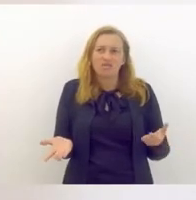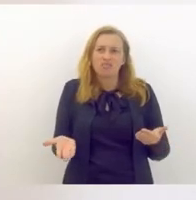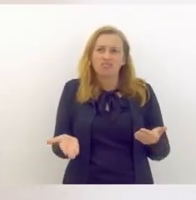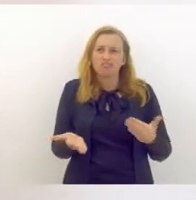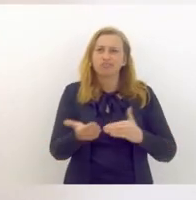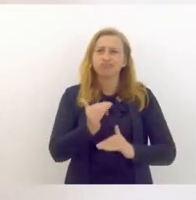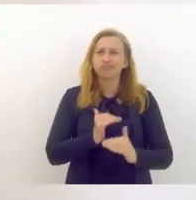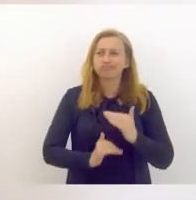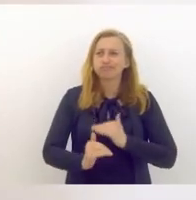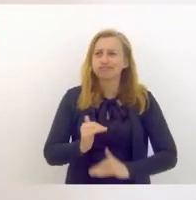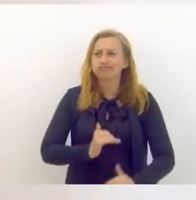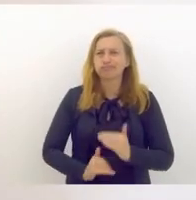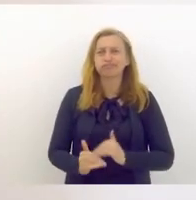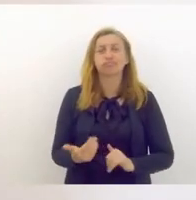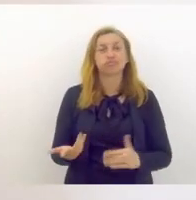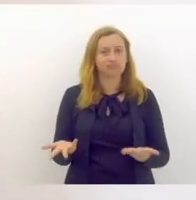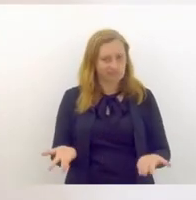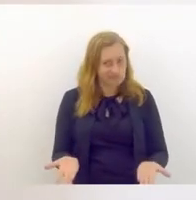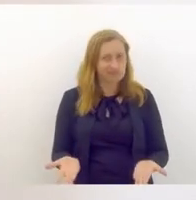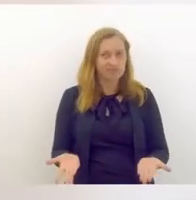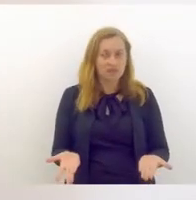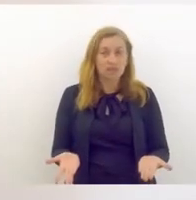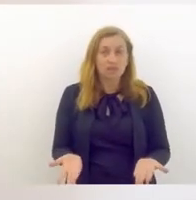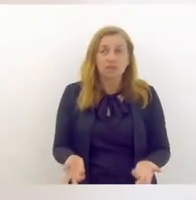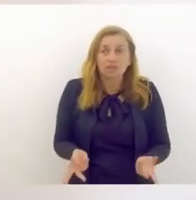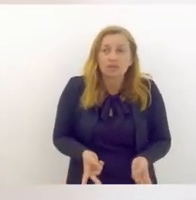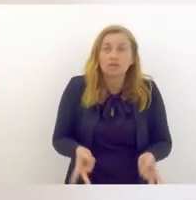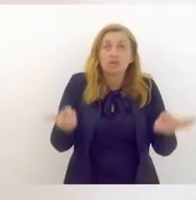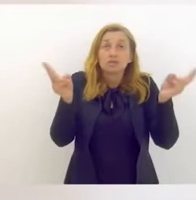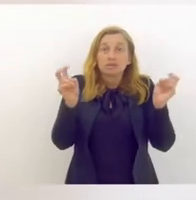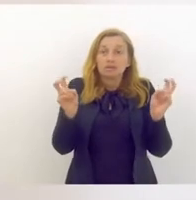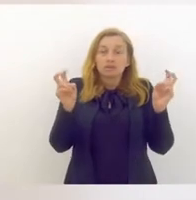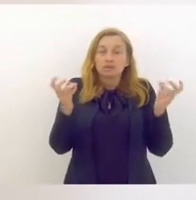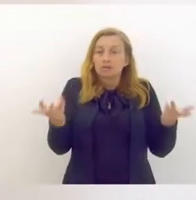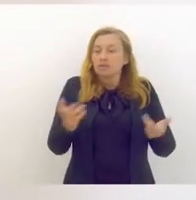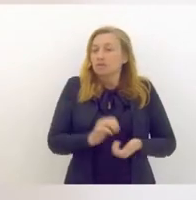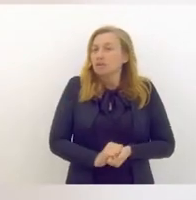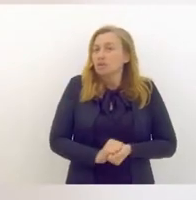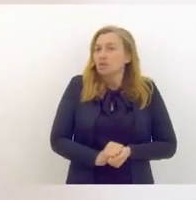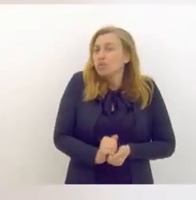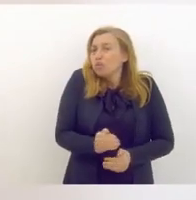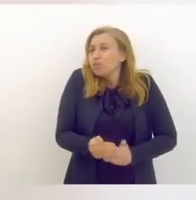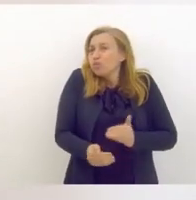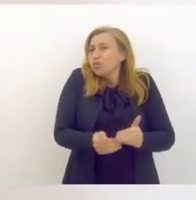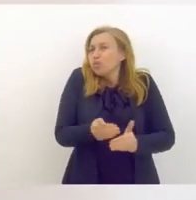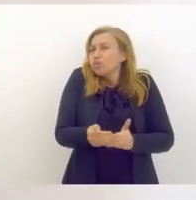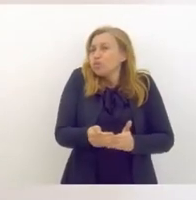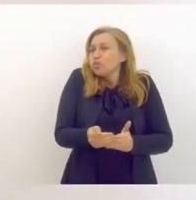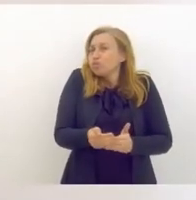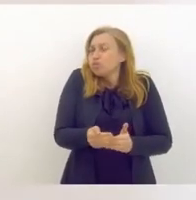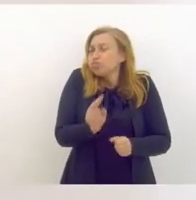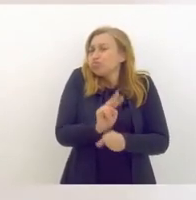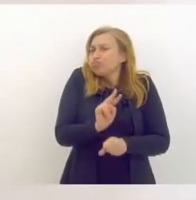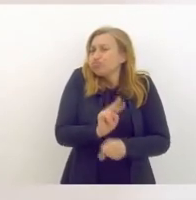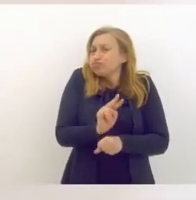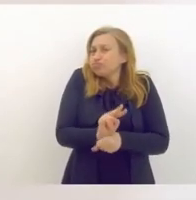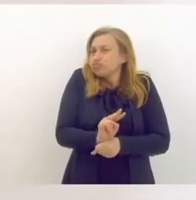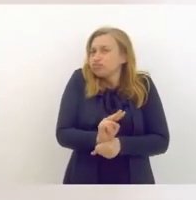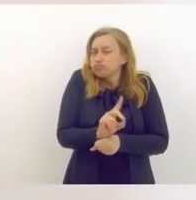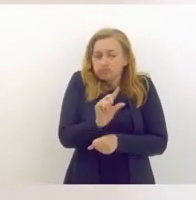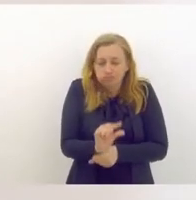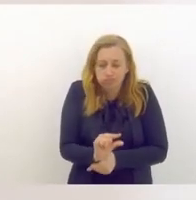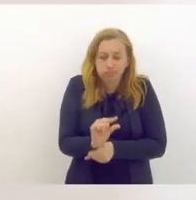retornar numa situação em que o processo de conservação